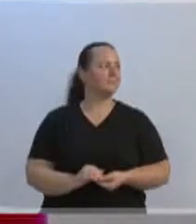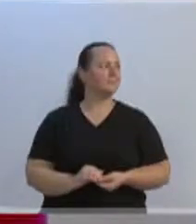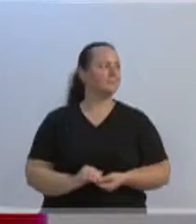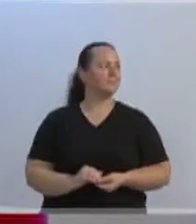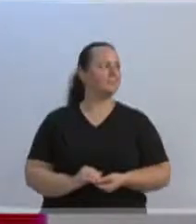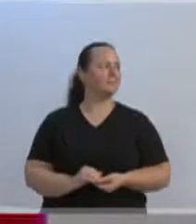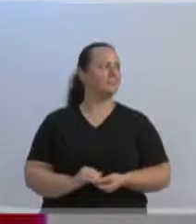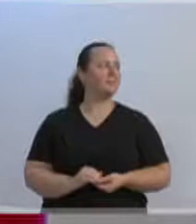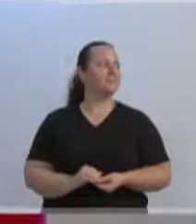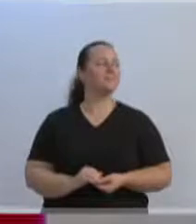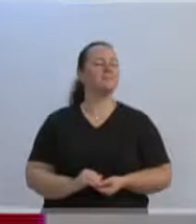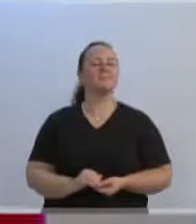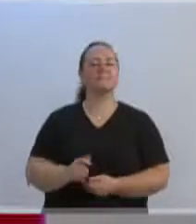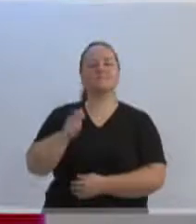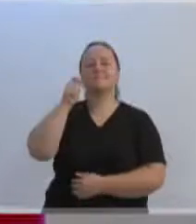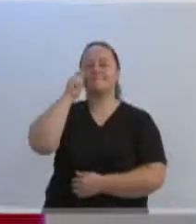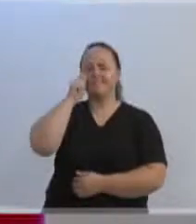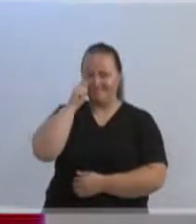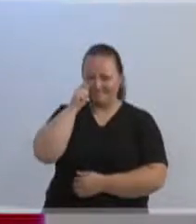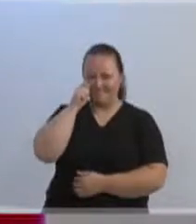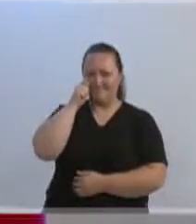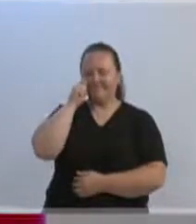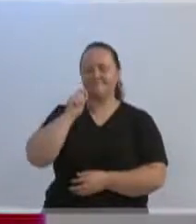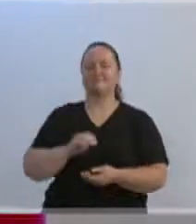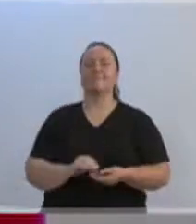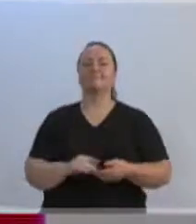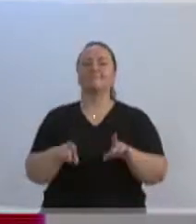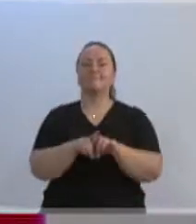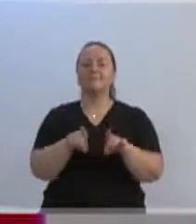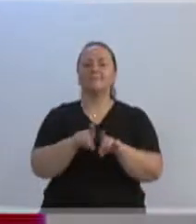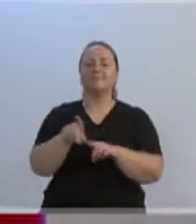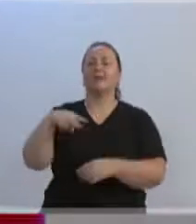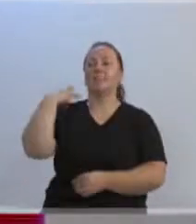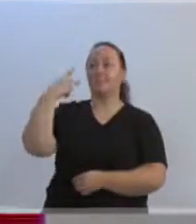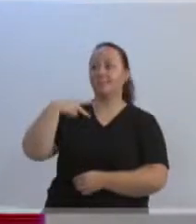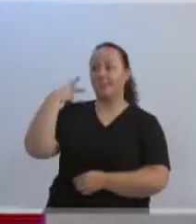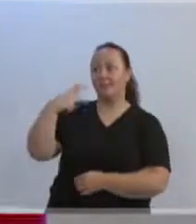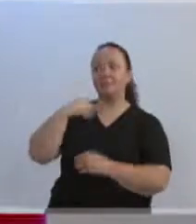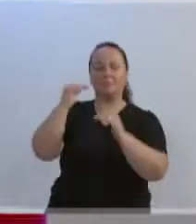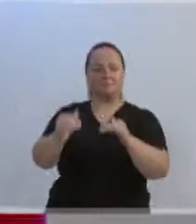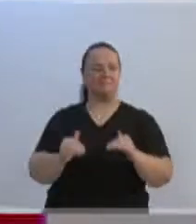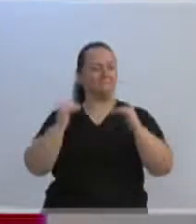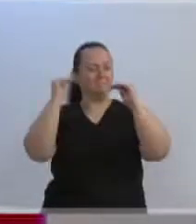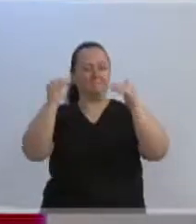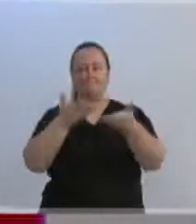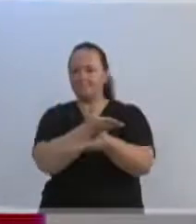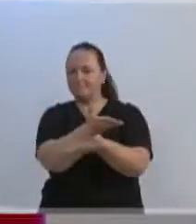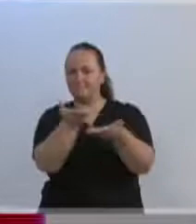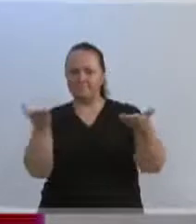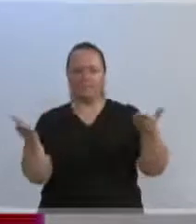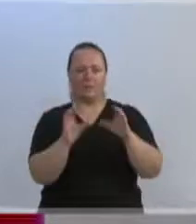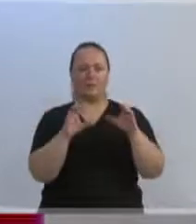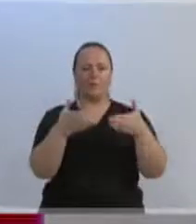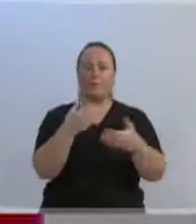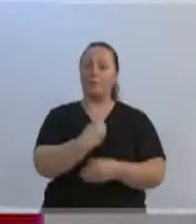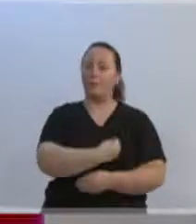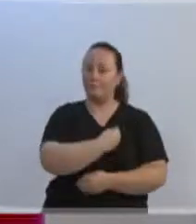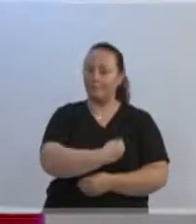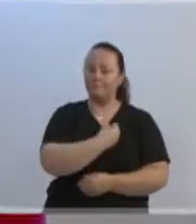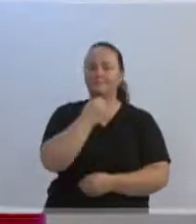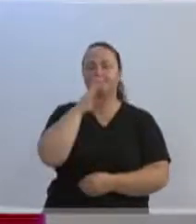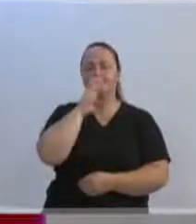almeida vieira desculpa demais vereadores autoridades comunidade presente boa